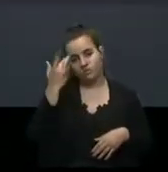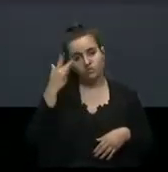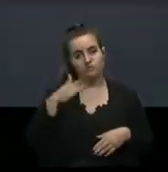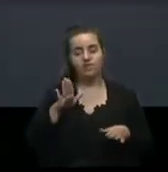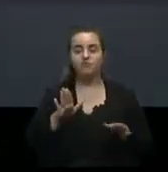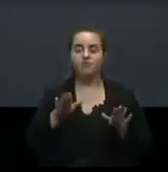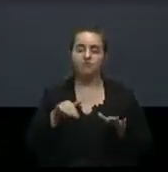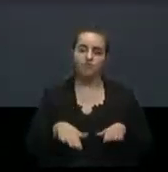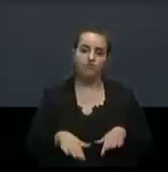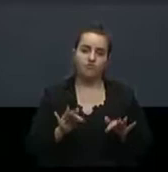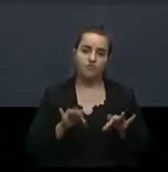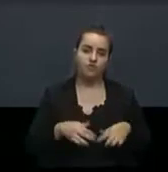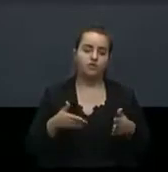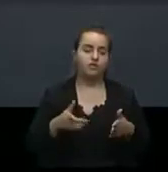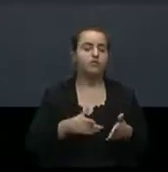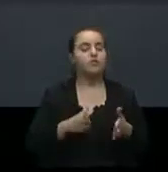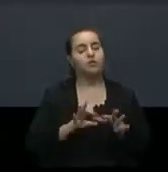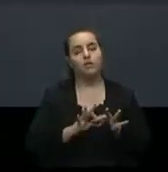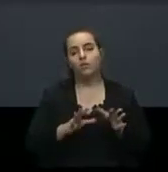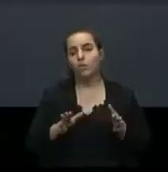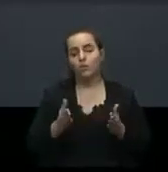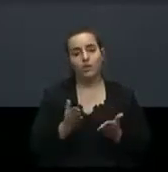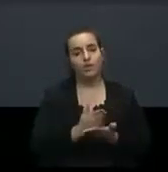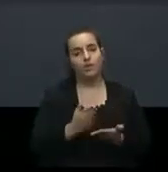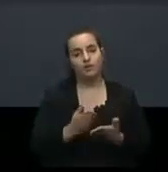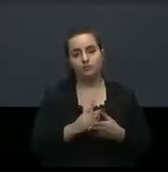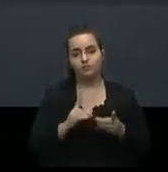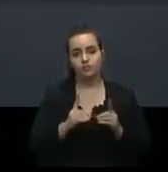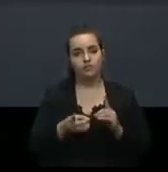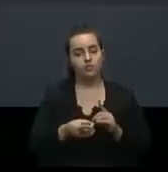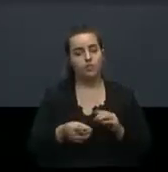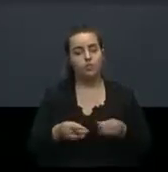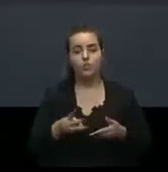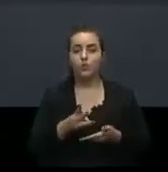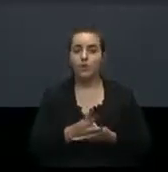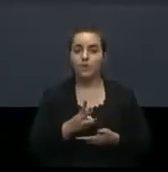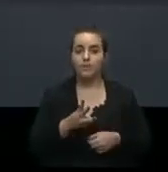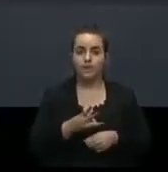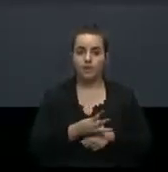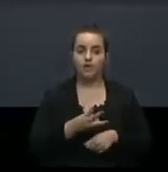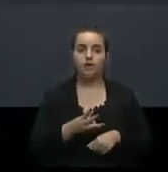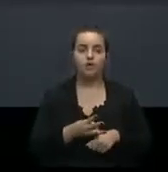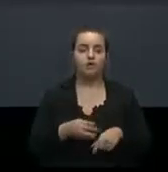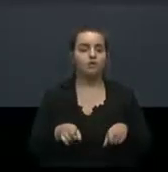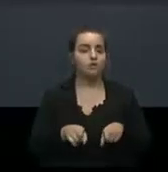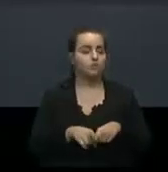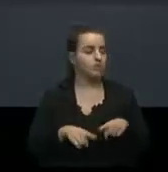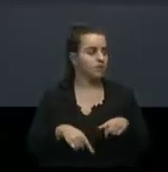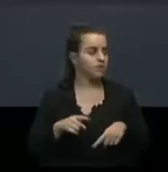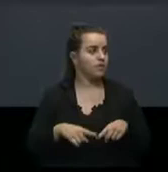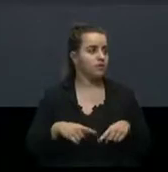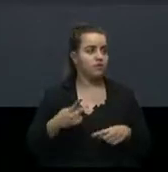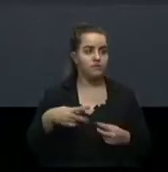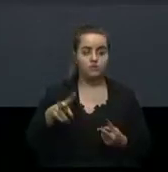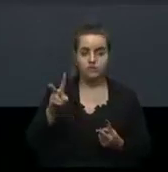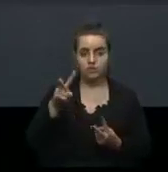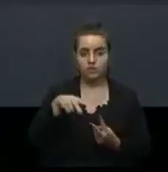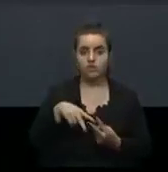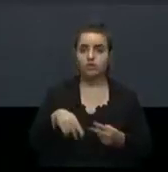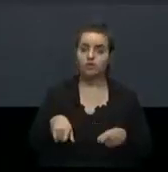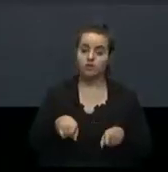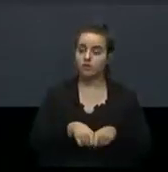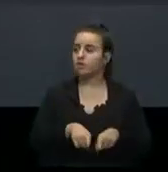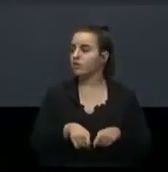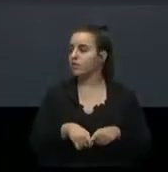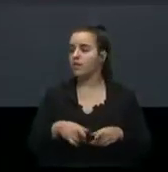por aqui, agora você tem à sua disposição o livro didático, as webaulas e também o material complementar do seu ambiente virtual. E